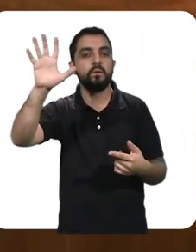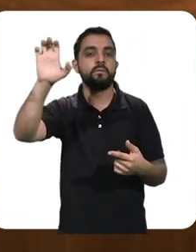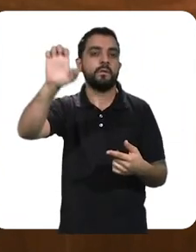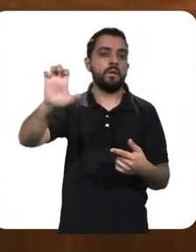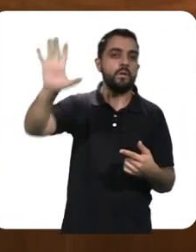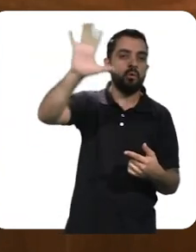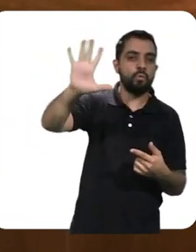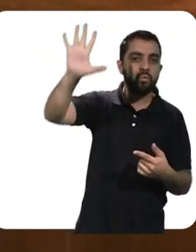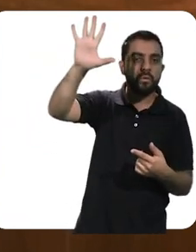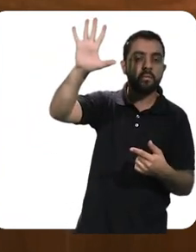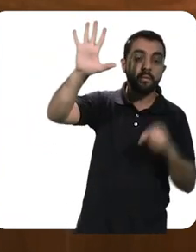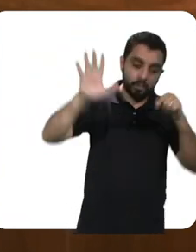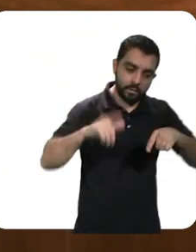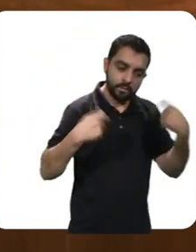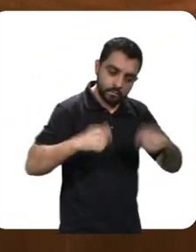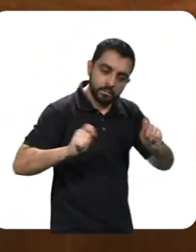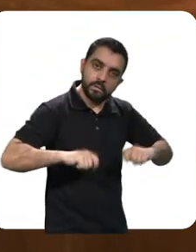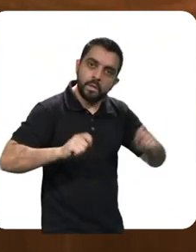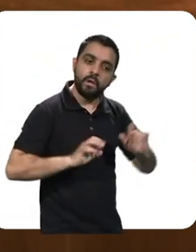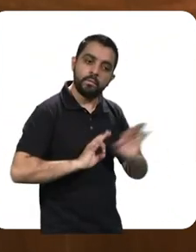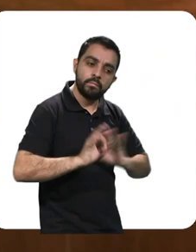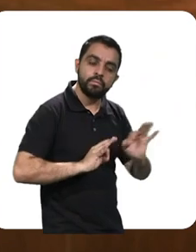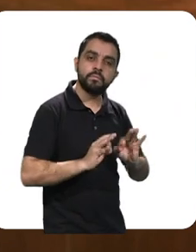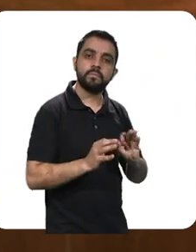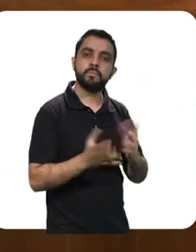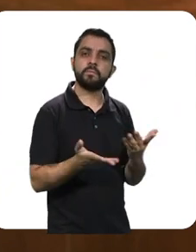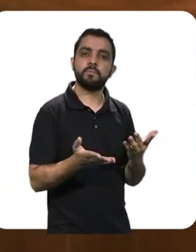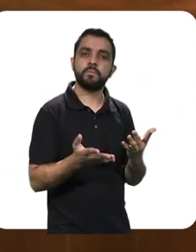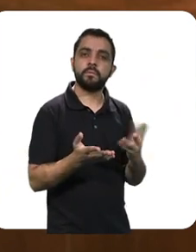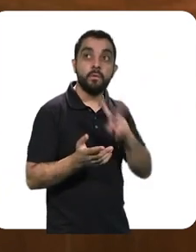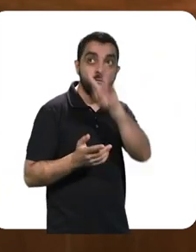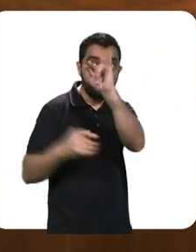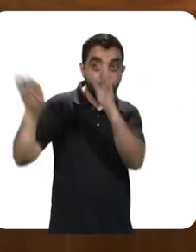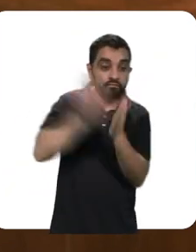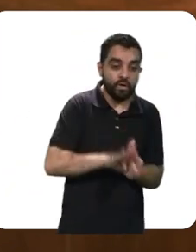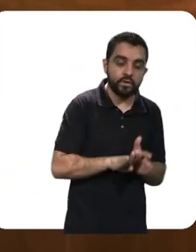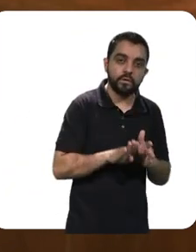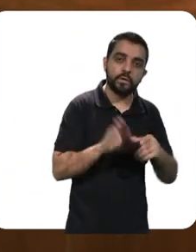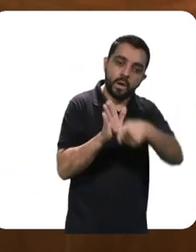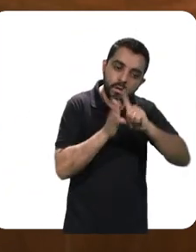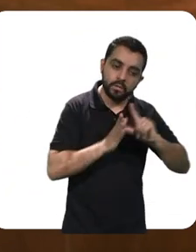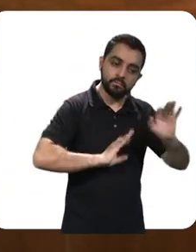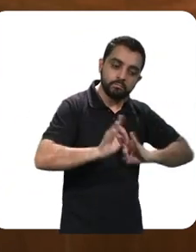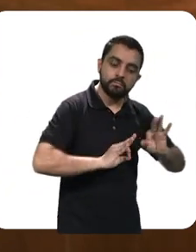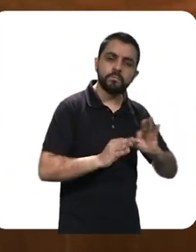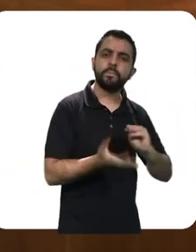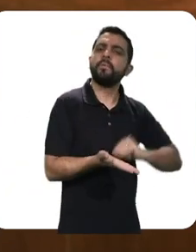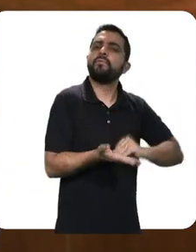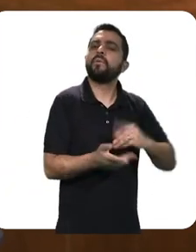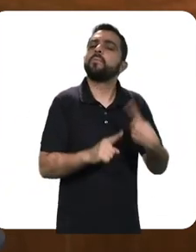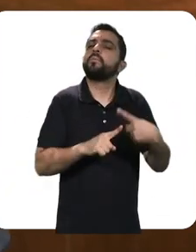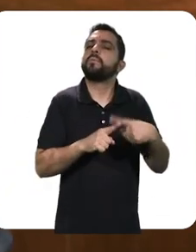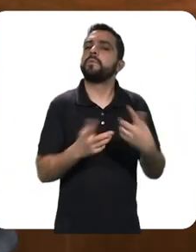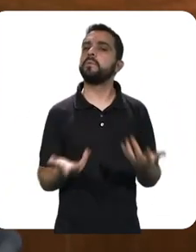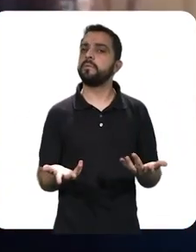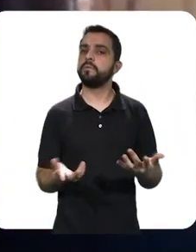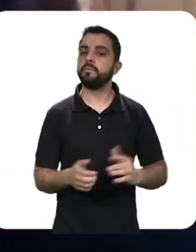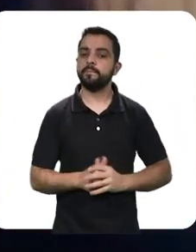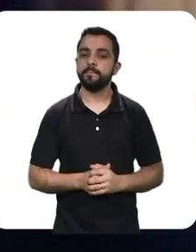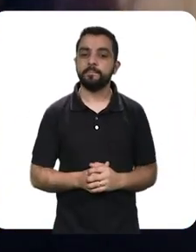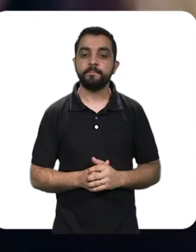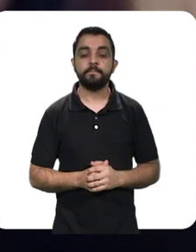a gente teve certo tempo hábil para se preparar. O que faltou, ou o que estaria faltando nesse preparo, professora Cristina?